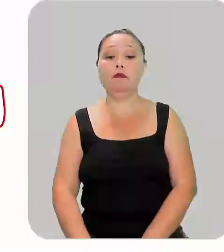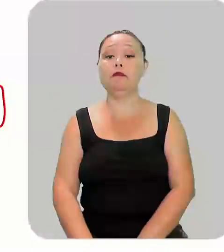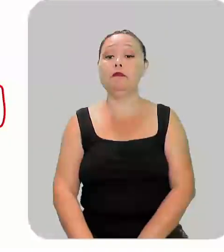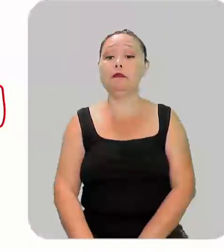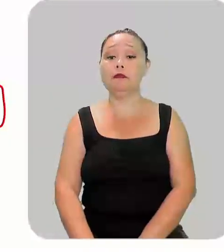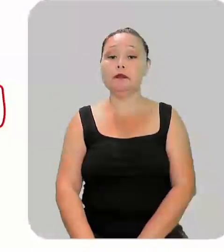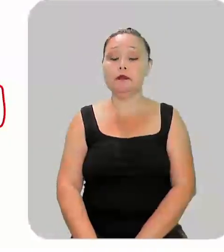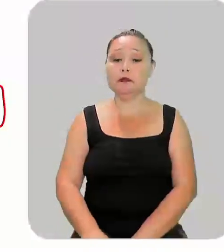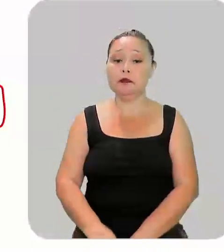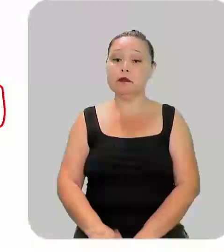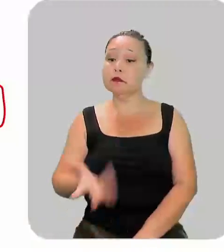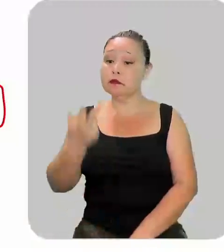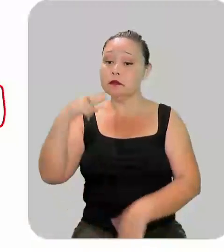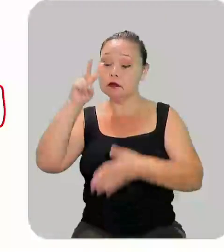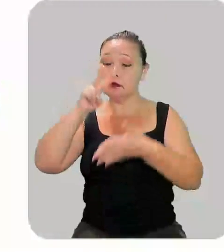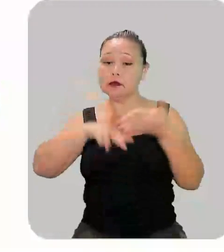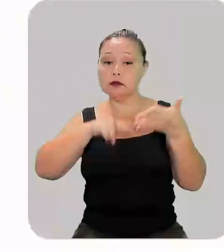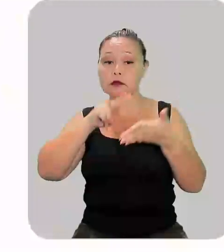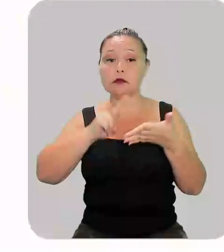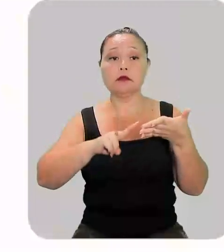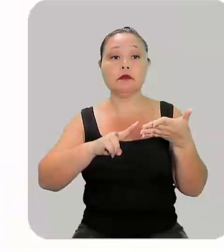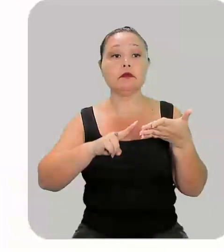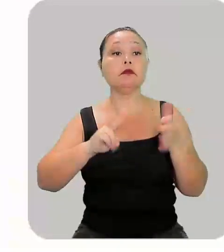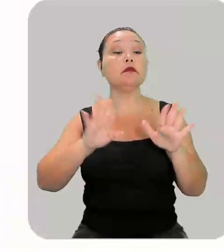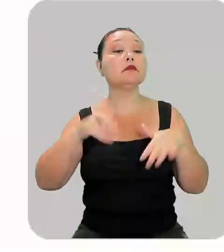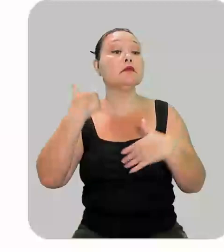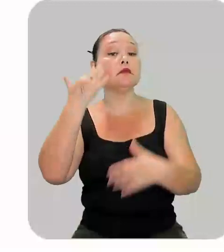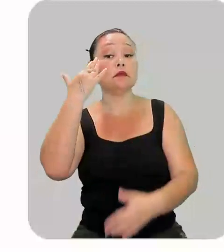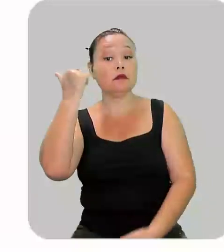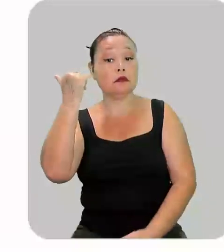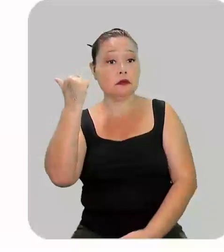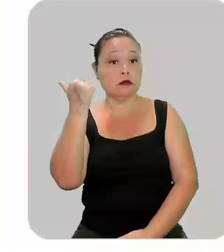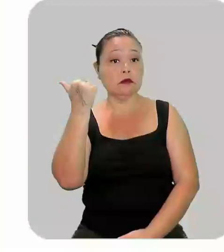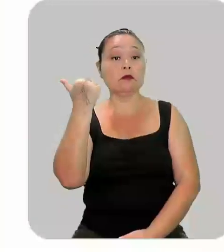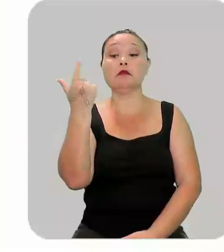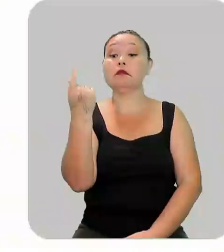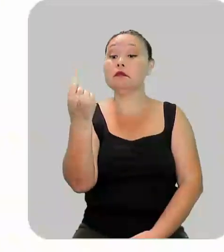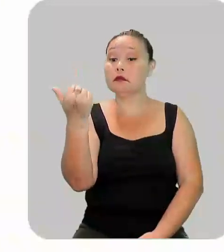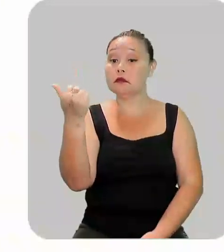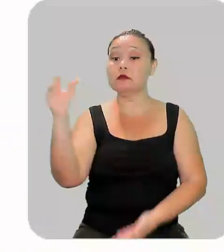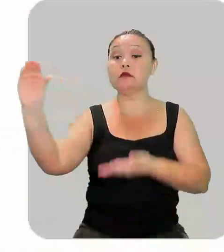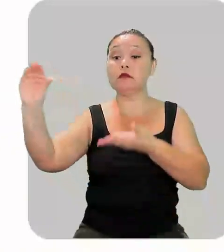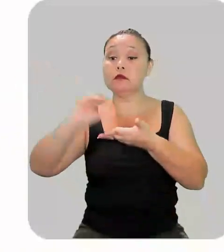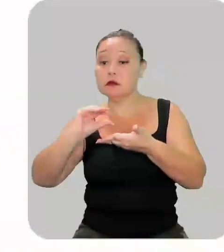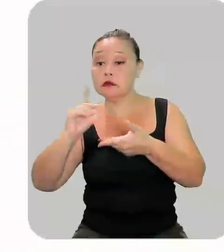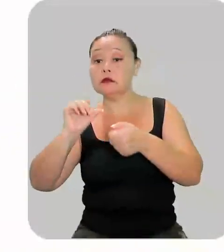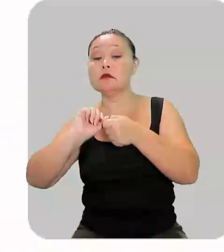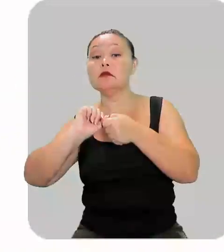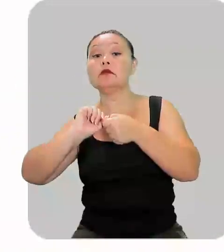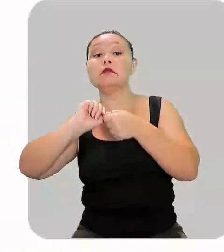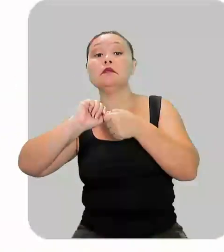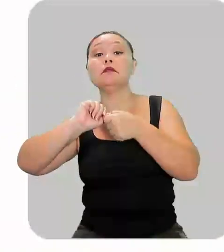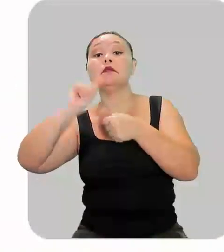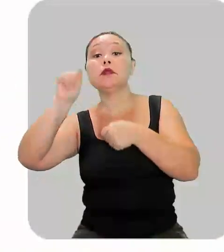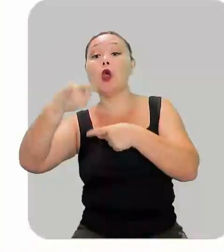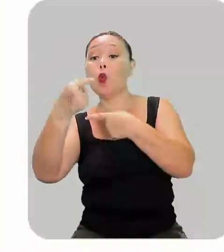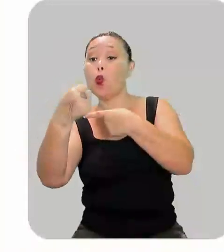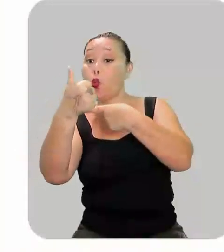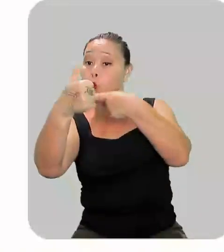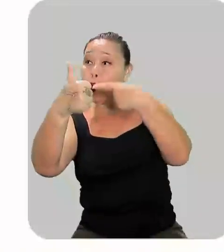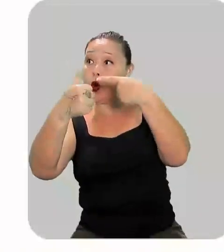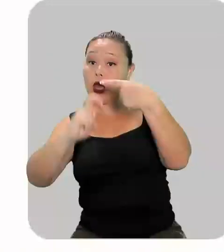Vamos lá então? Continuando a leitura, vamos ver. Ele sabe que o custo de transporte será 1/5